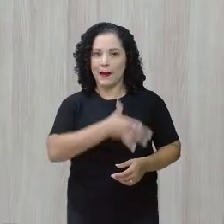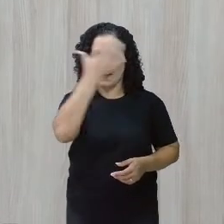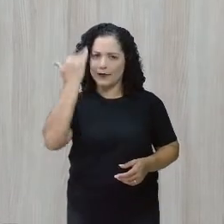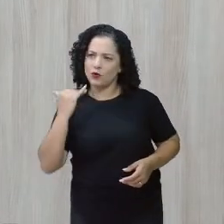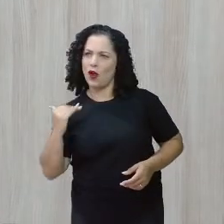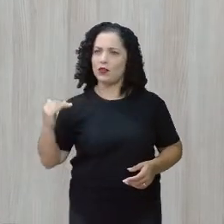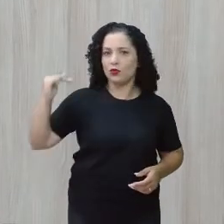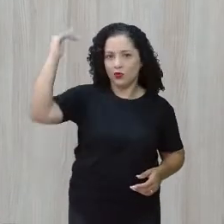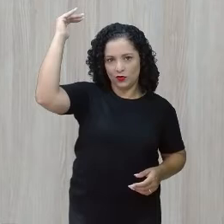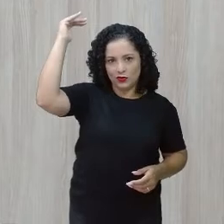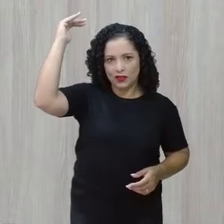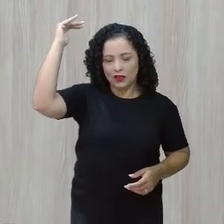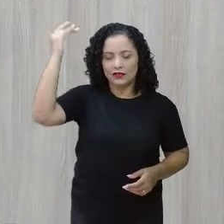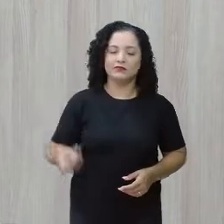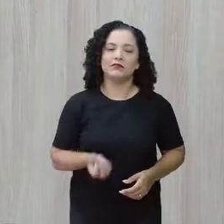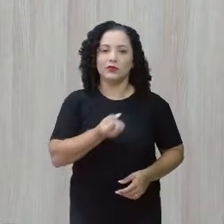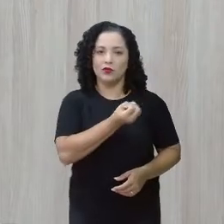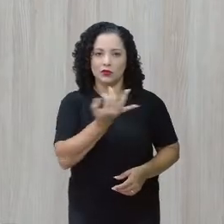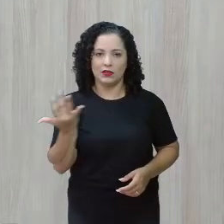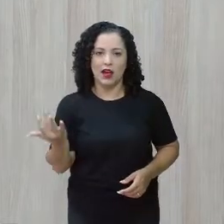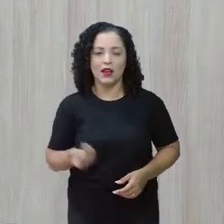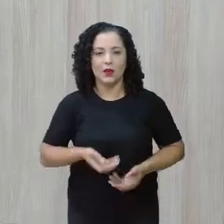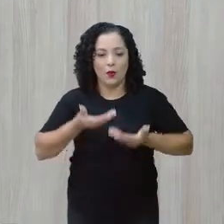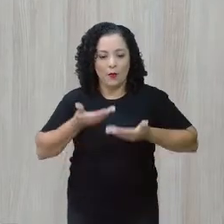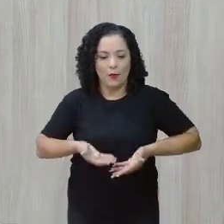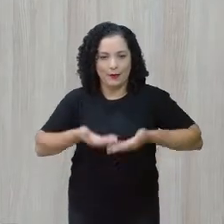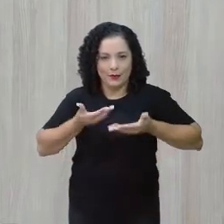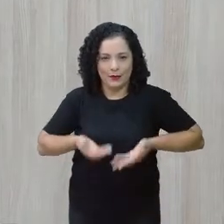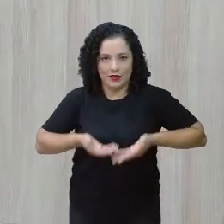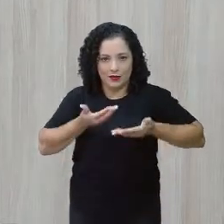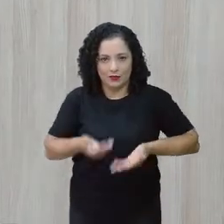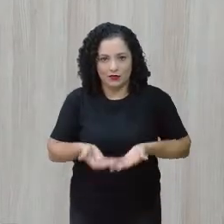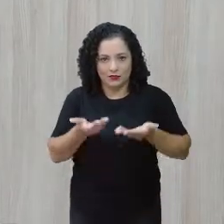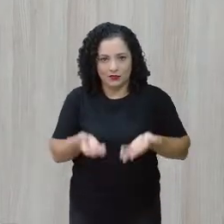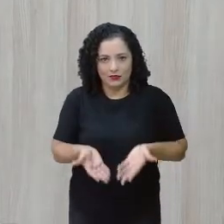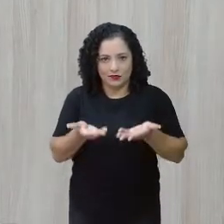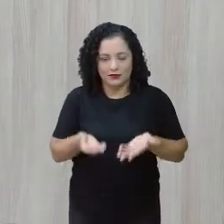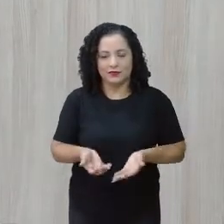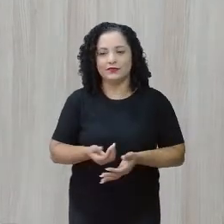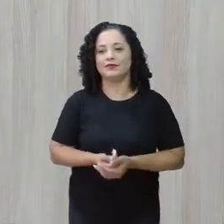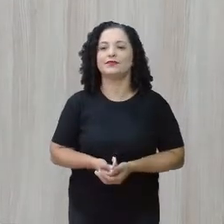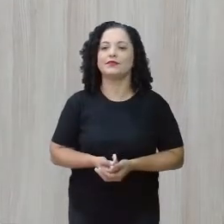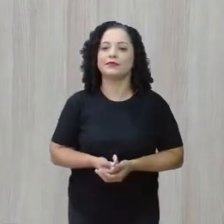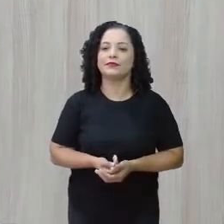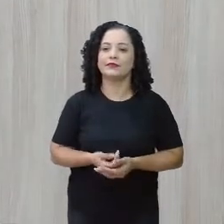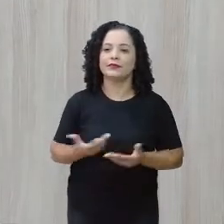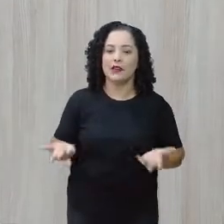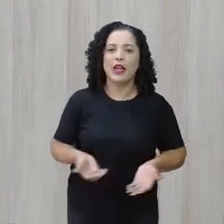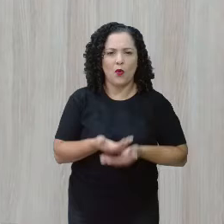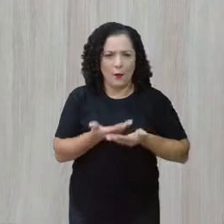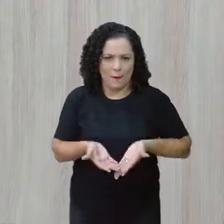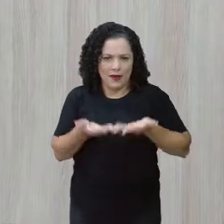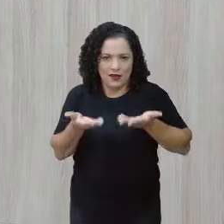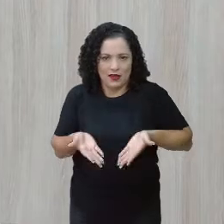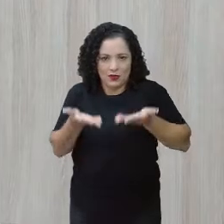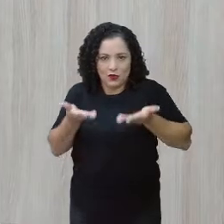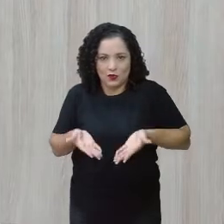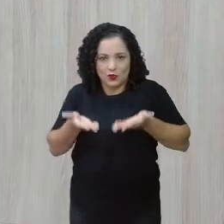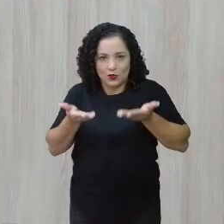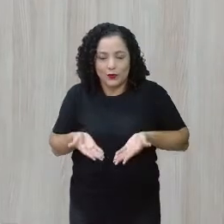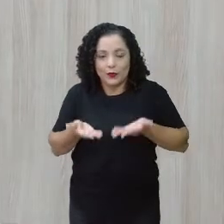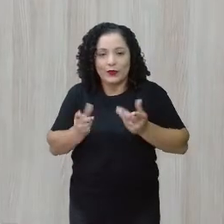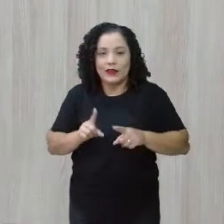adulto. Essa seria a massa do nosso coração. Numa linguagem popular, diríamos que seria o peso, não é? Mas eu